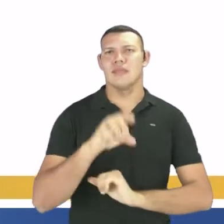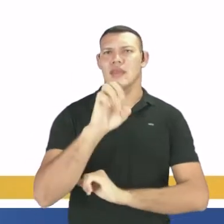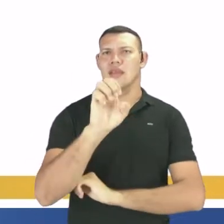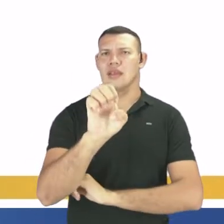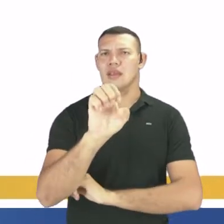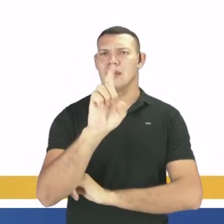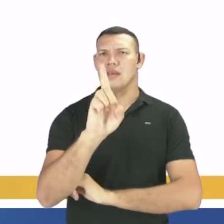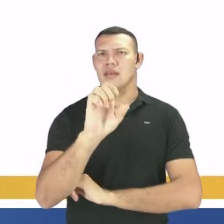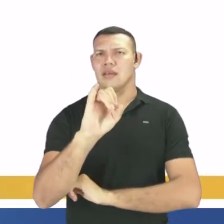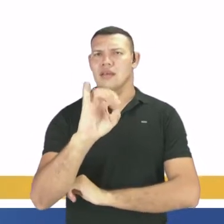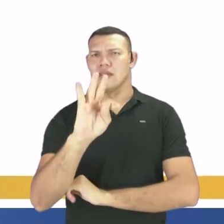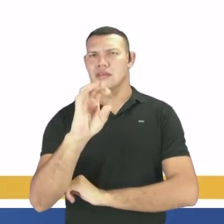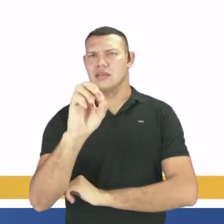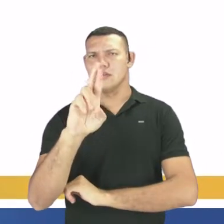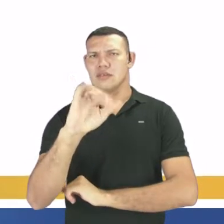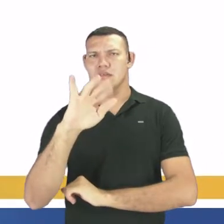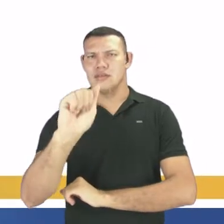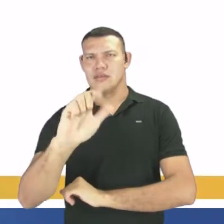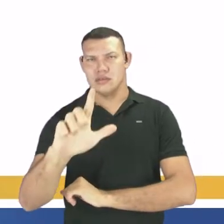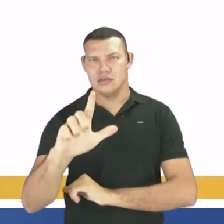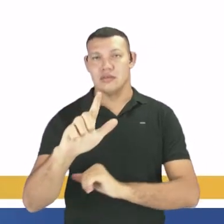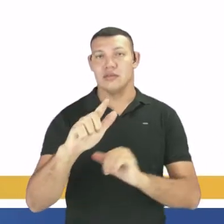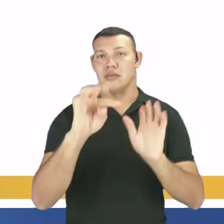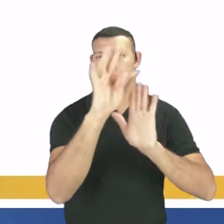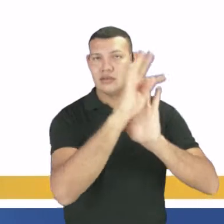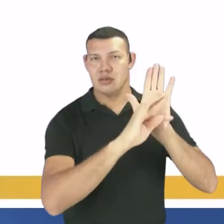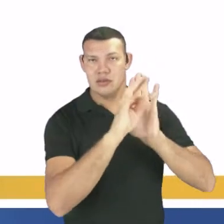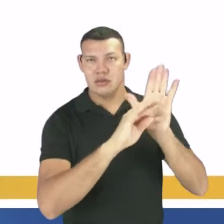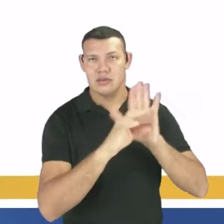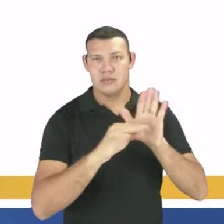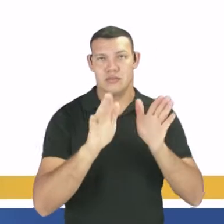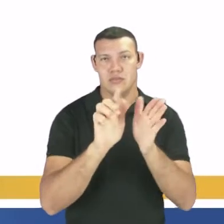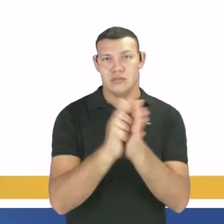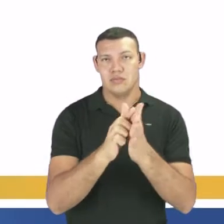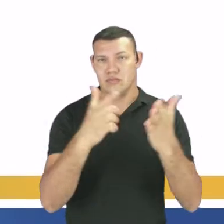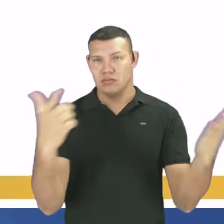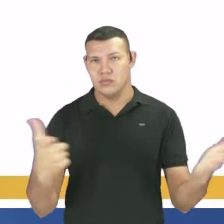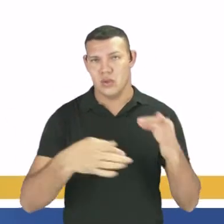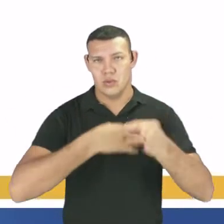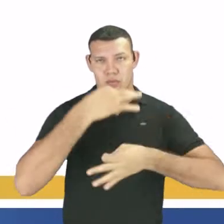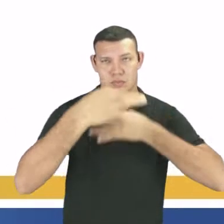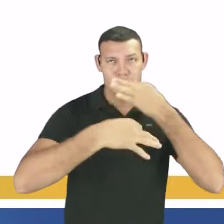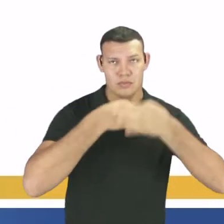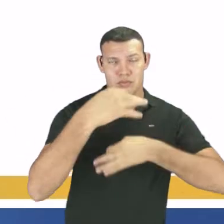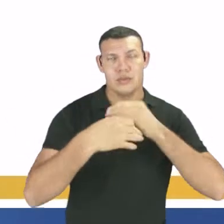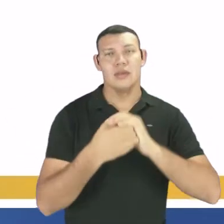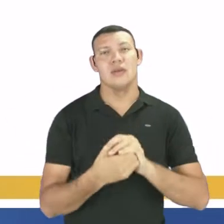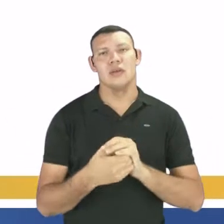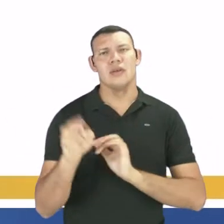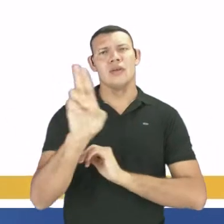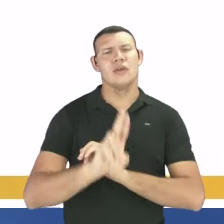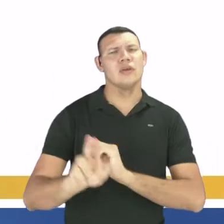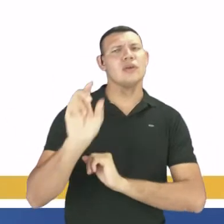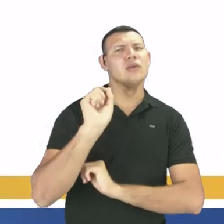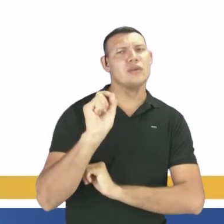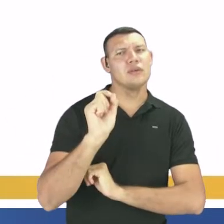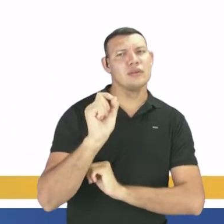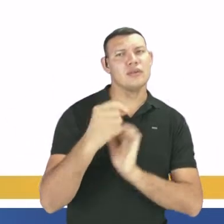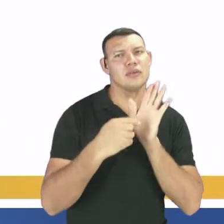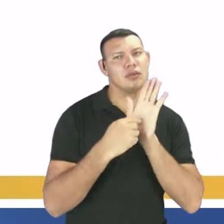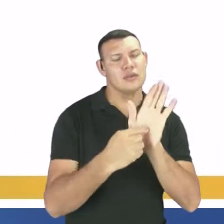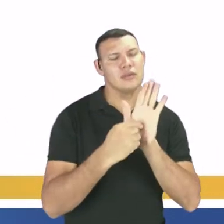Editorial. Editorial é um texto cunho jornalístico e opinativo que serve para apresentar